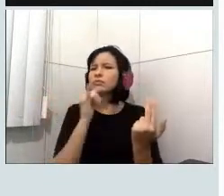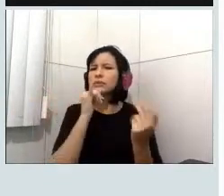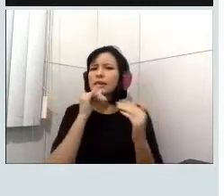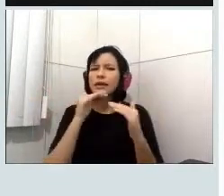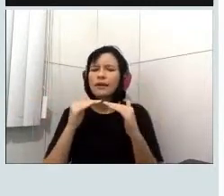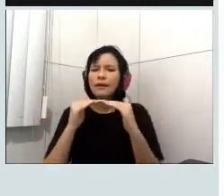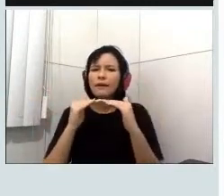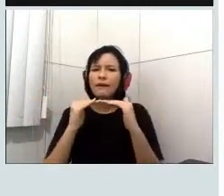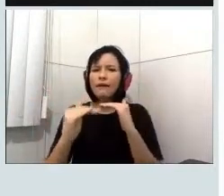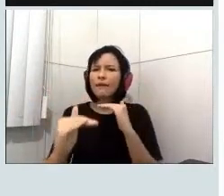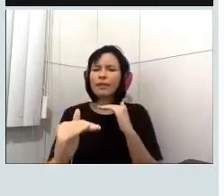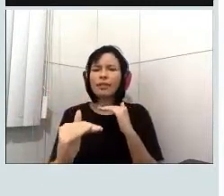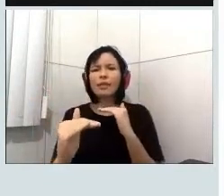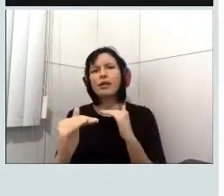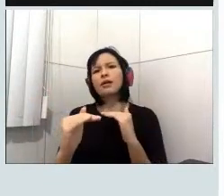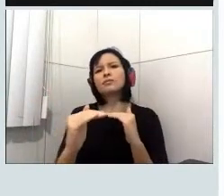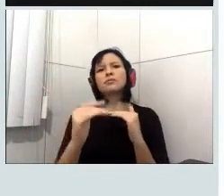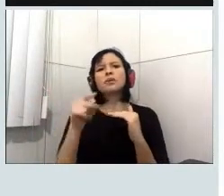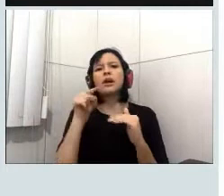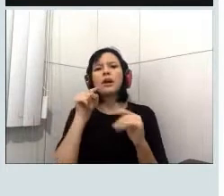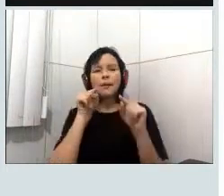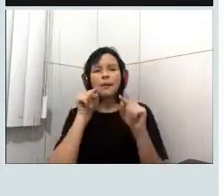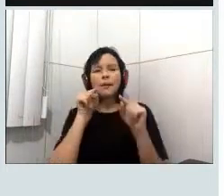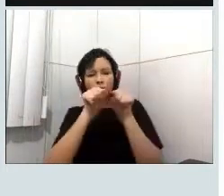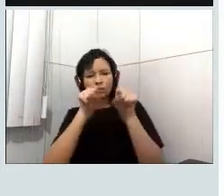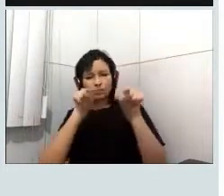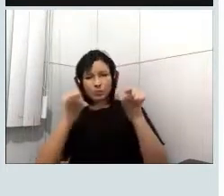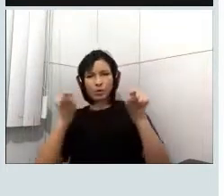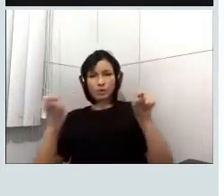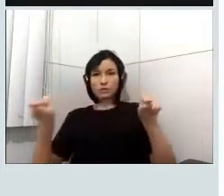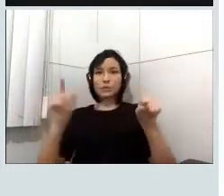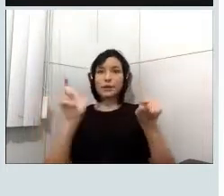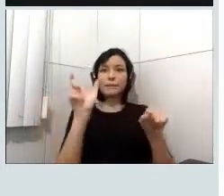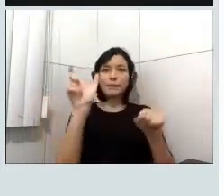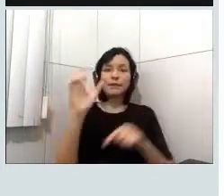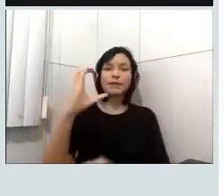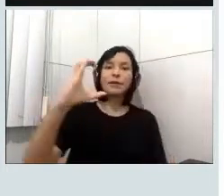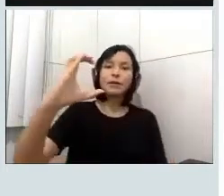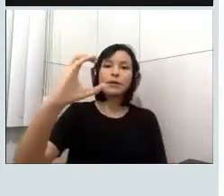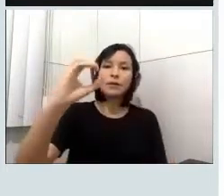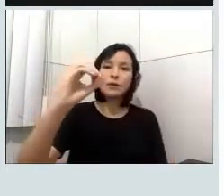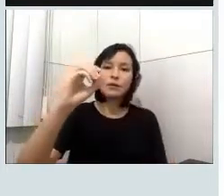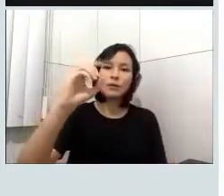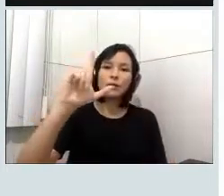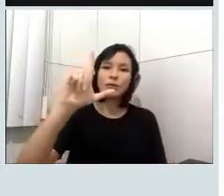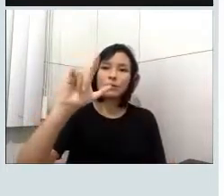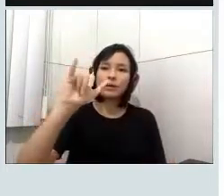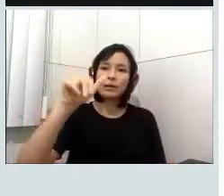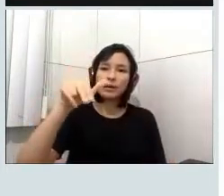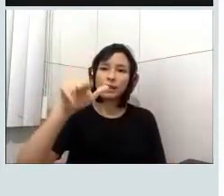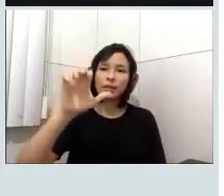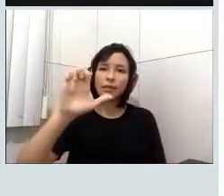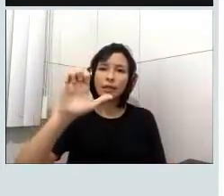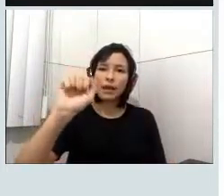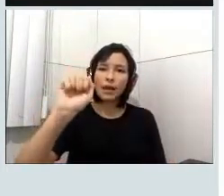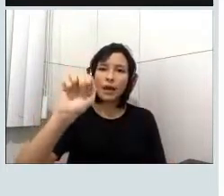Ou seja, esses pontos colineares, eles estão na mesma reta. É